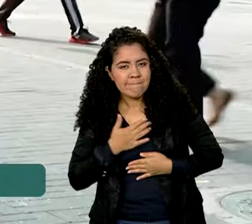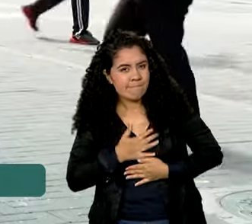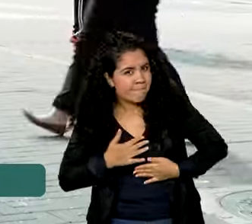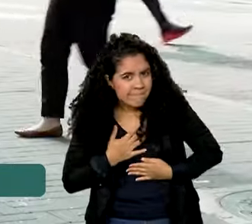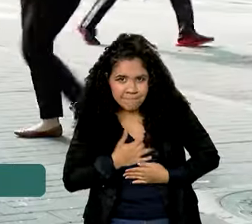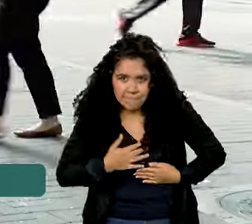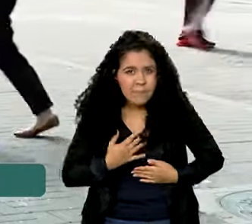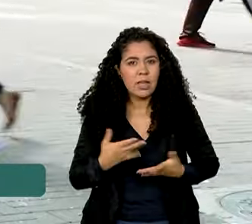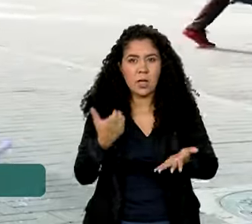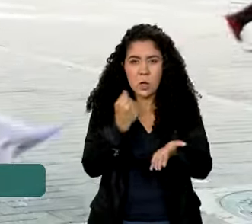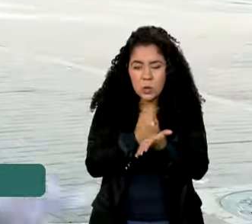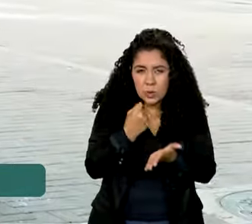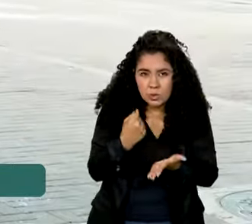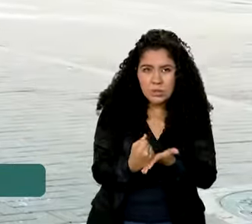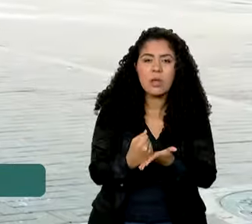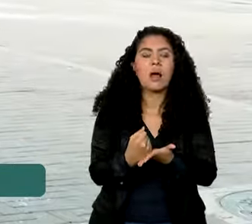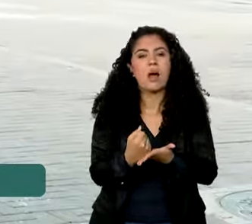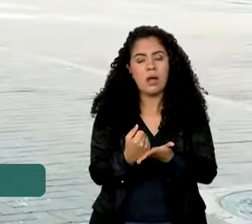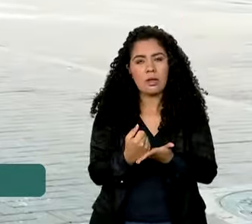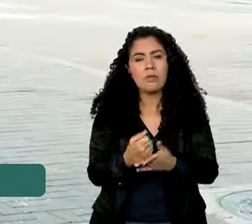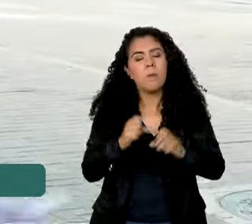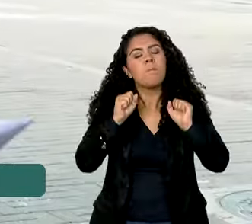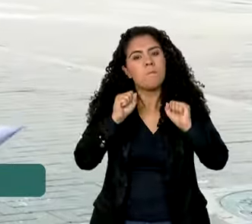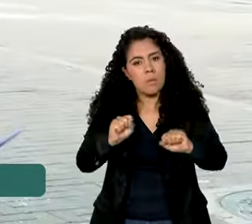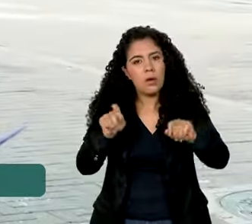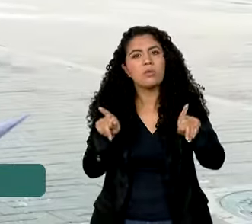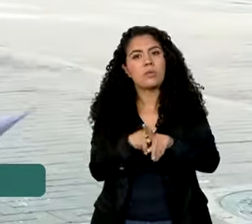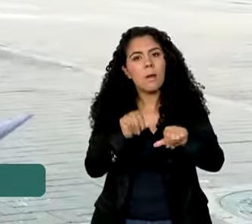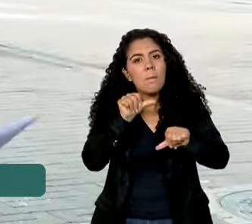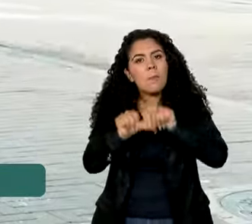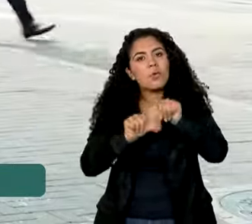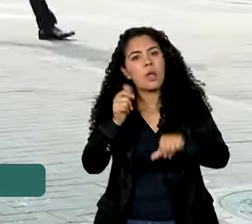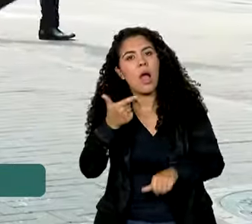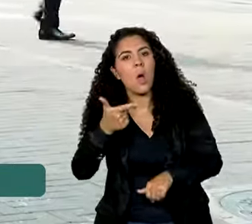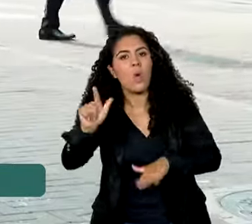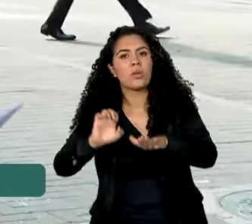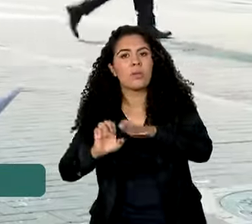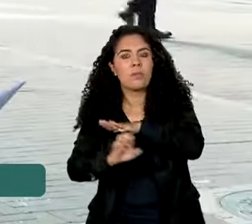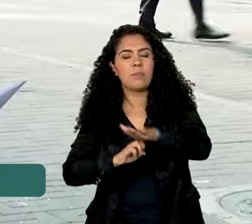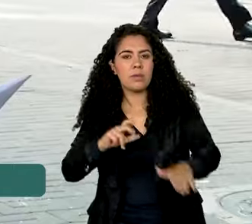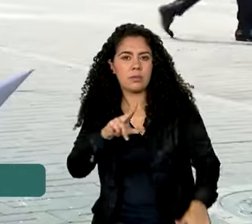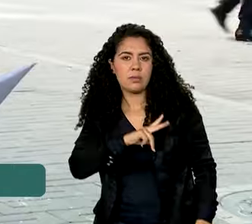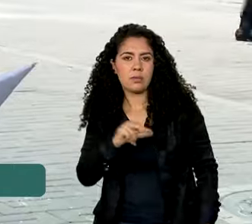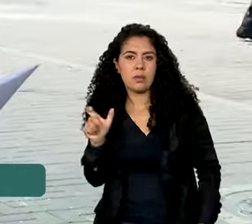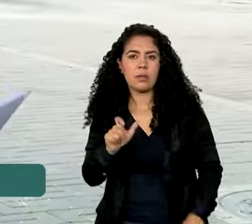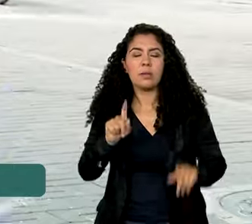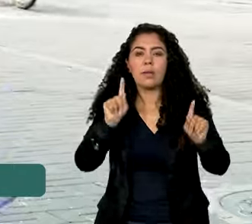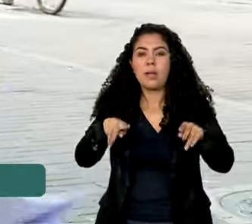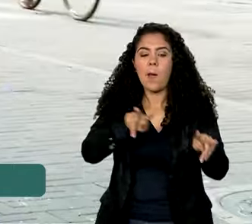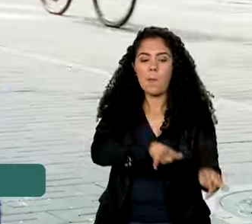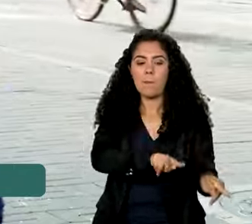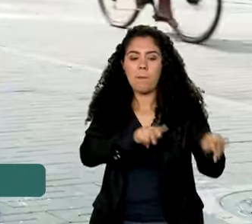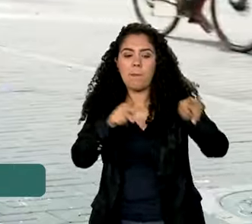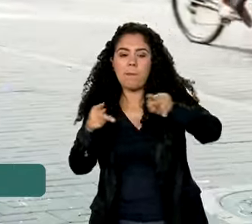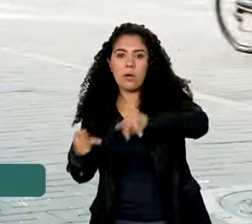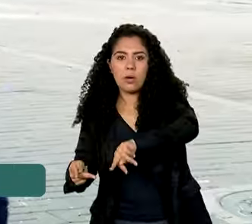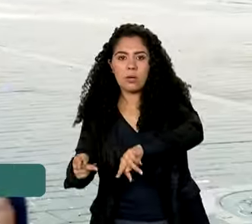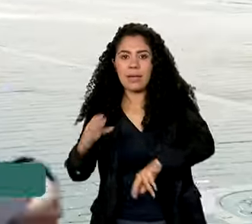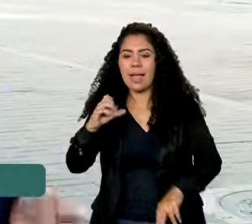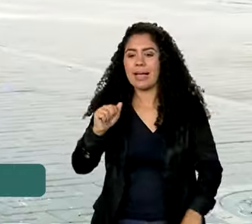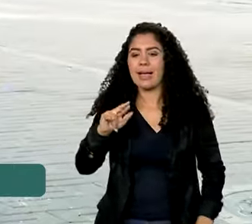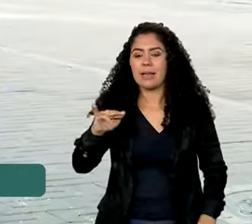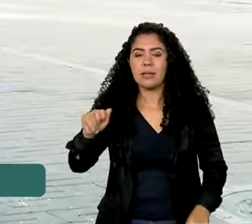com os seus contratos, também é possível trocar de plano por meio da via portabilidade de carências. Para